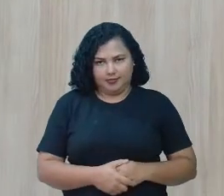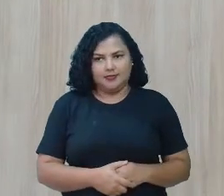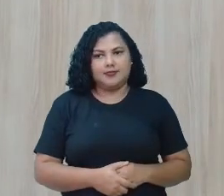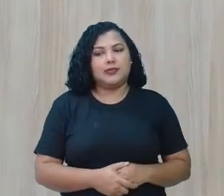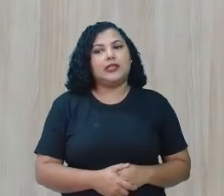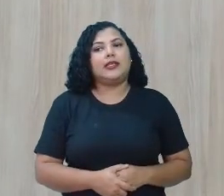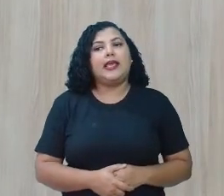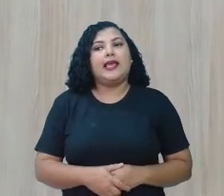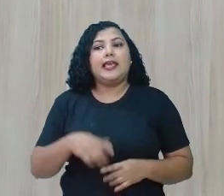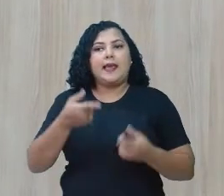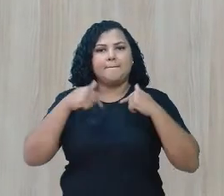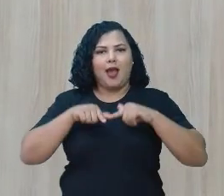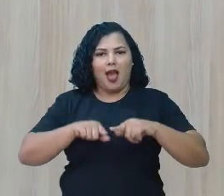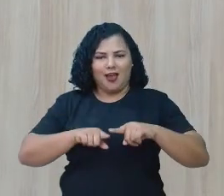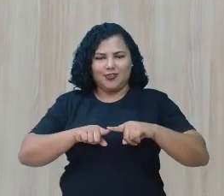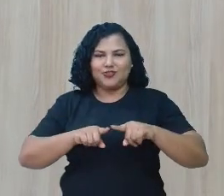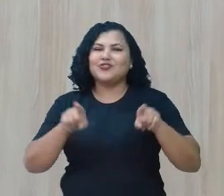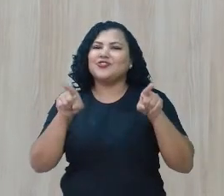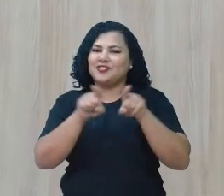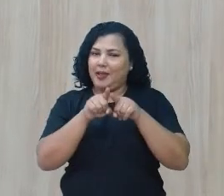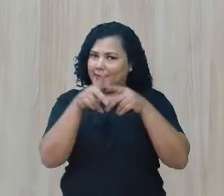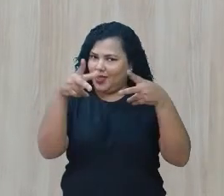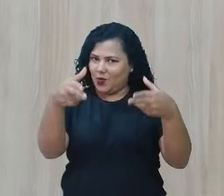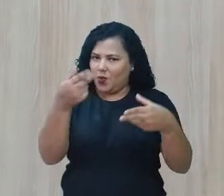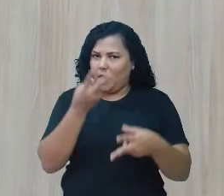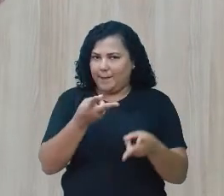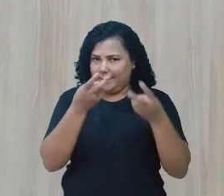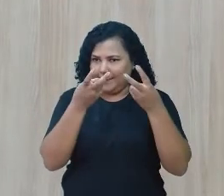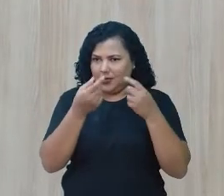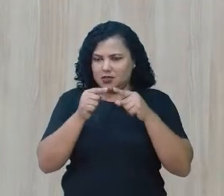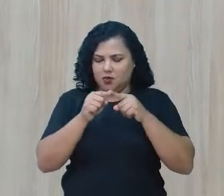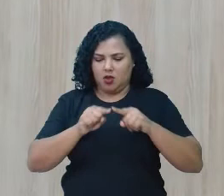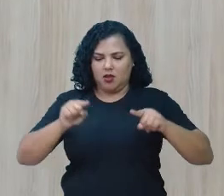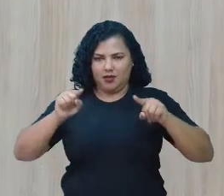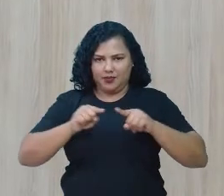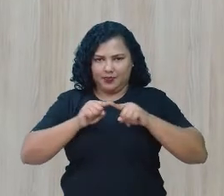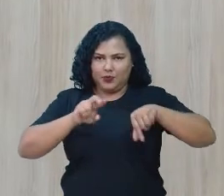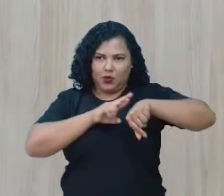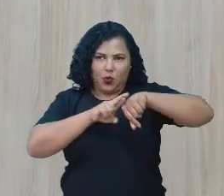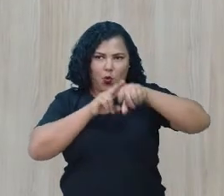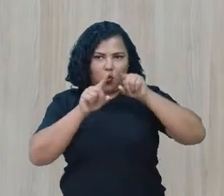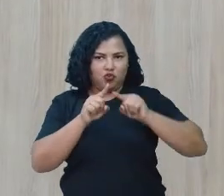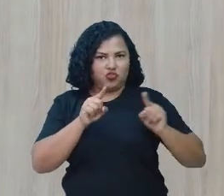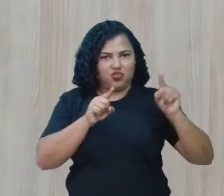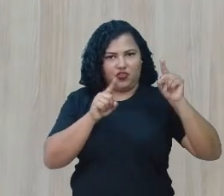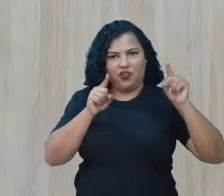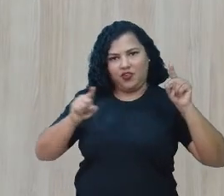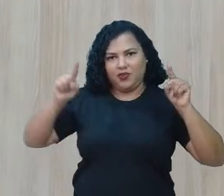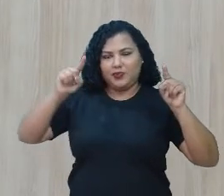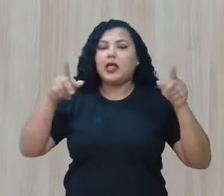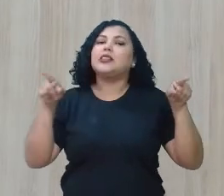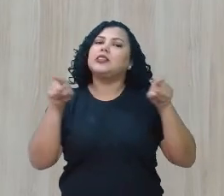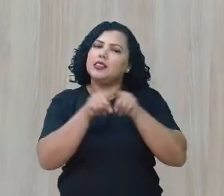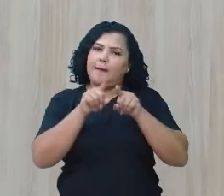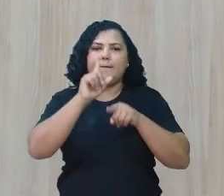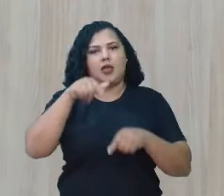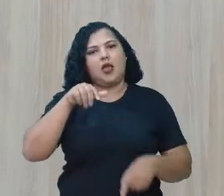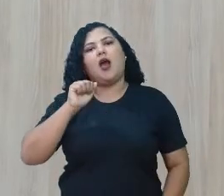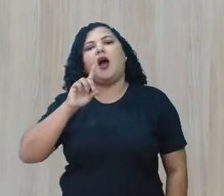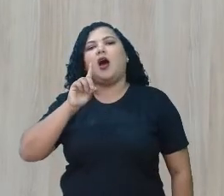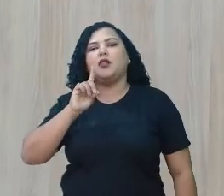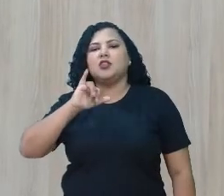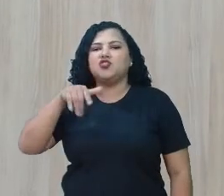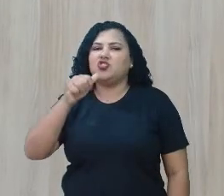ângulos adjacentes. Se você pega esse ângulo de baixo aí, também você tem esse ângulo aí à esquerda e esse ângulo à direita também, que são